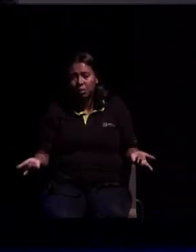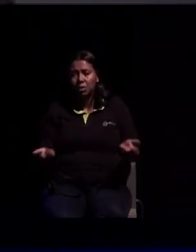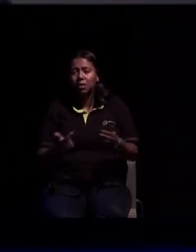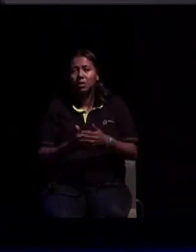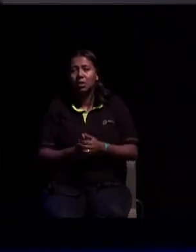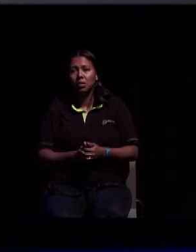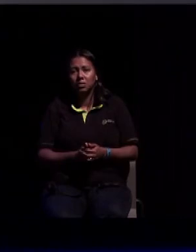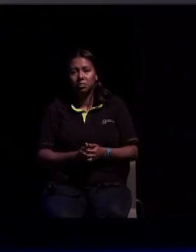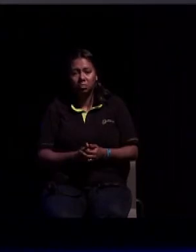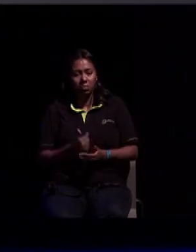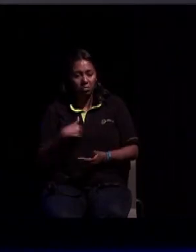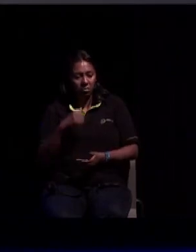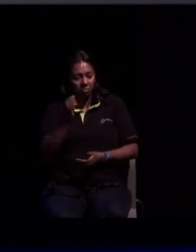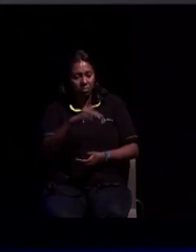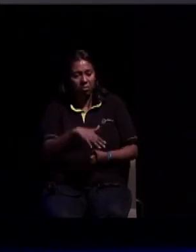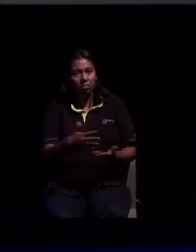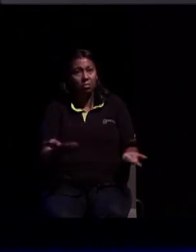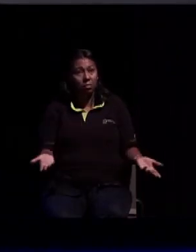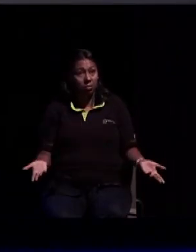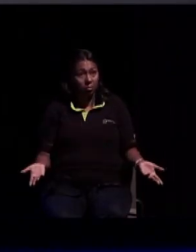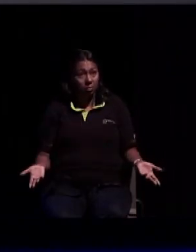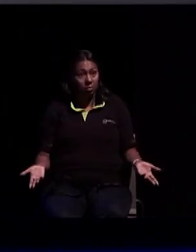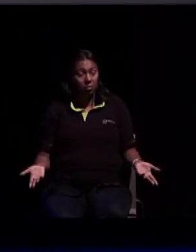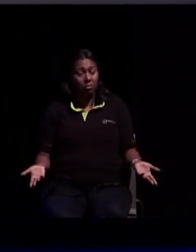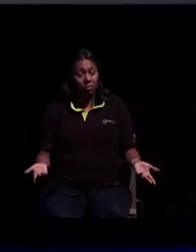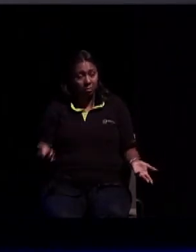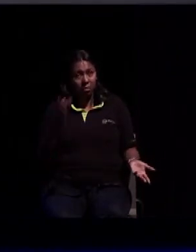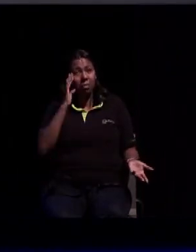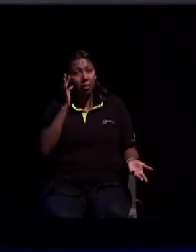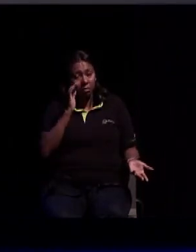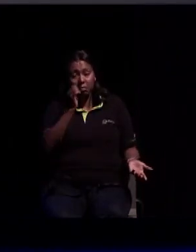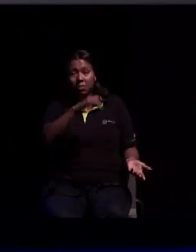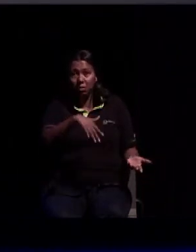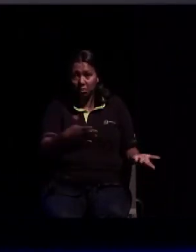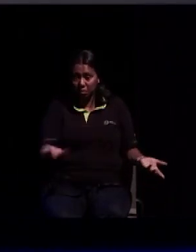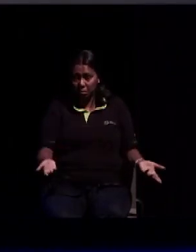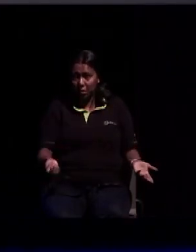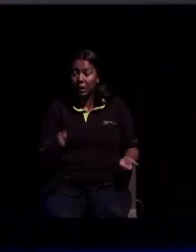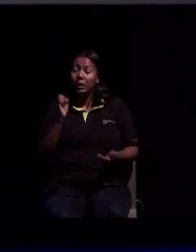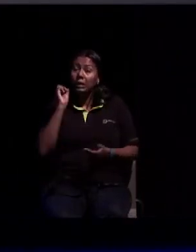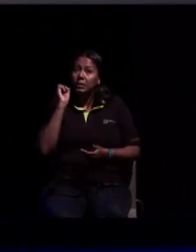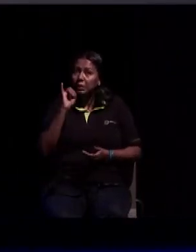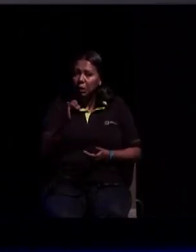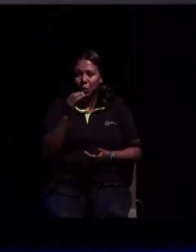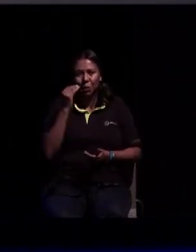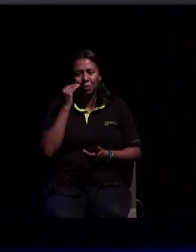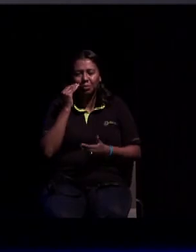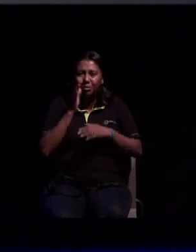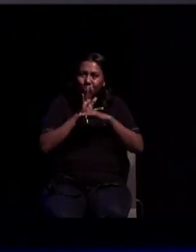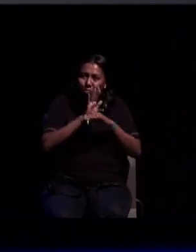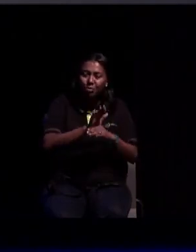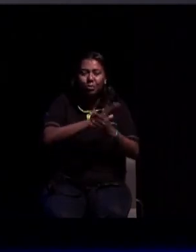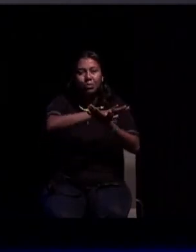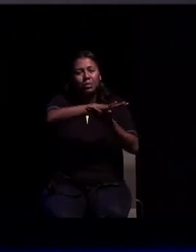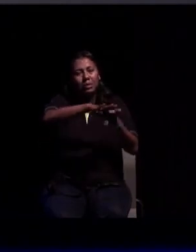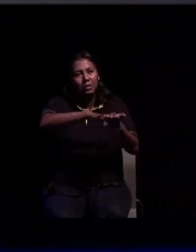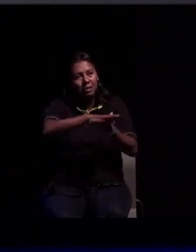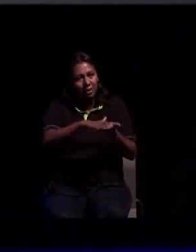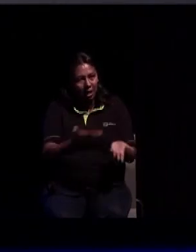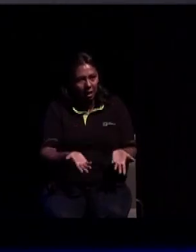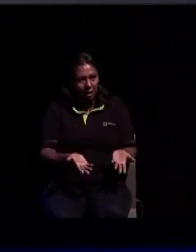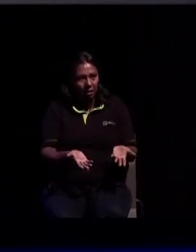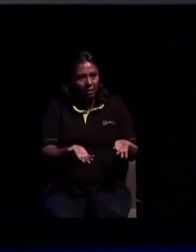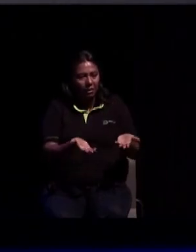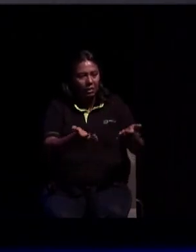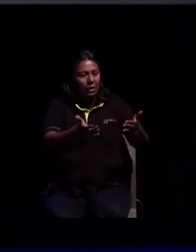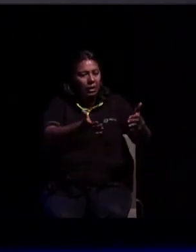você, portanto, animaliza, né? Toda vez que você não dá oportunidade a classes inteiras,